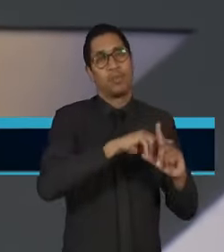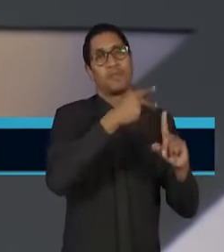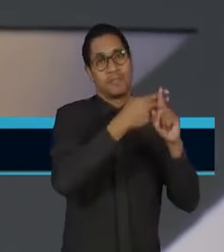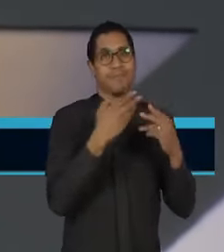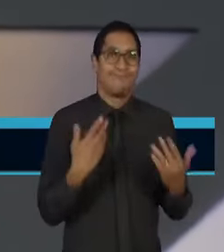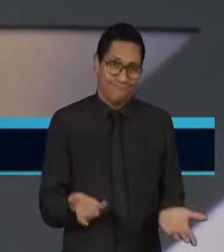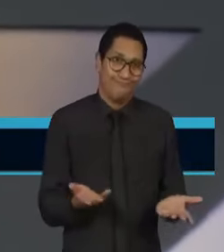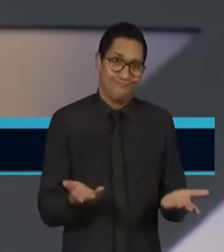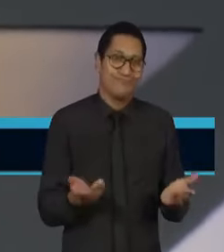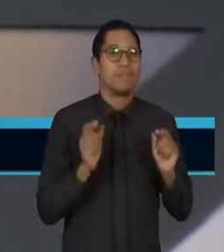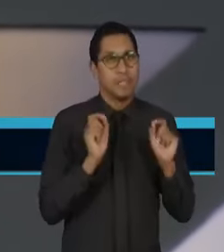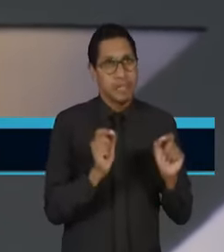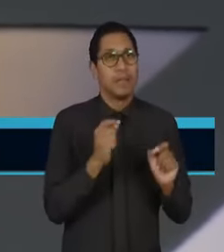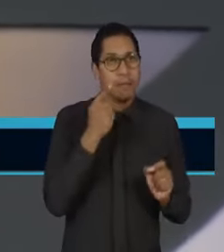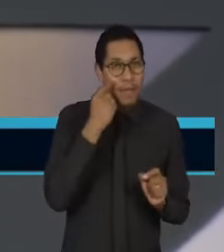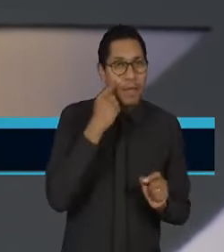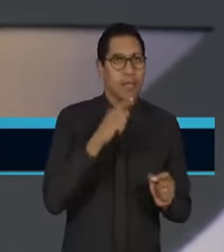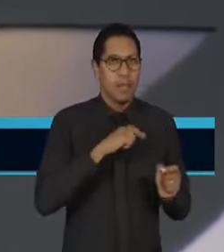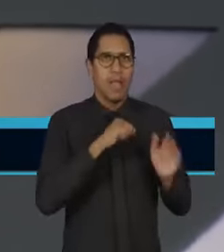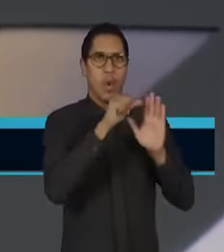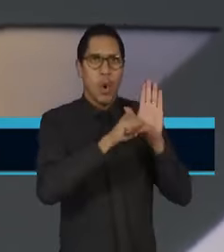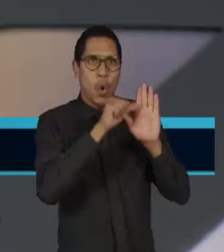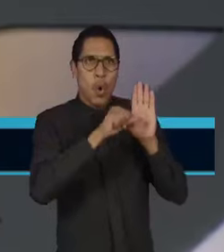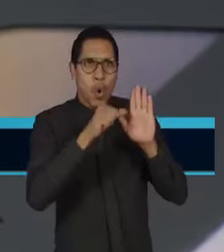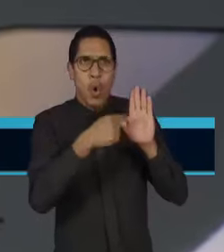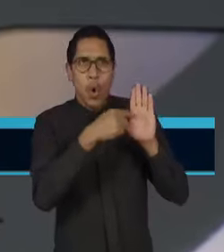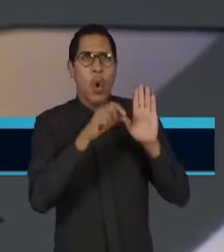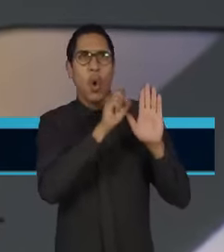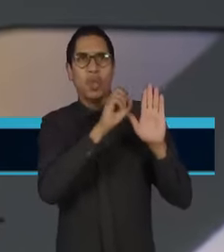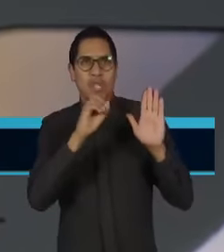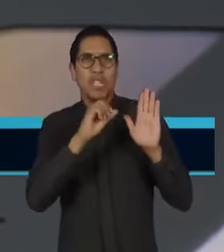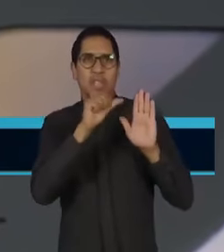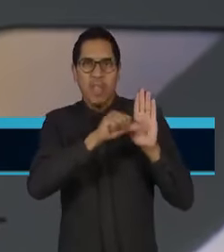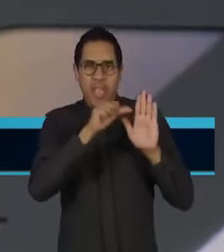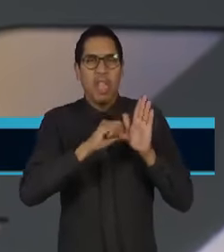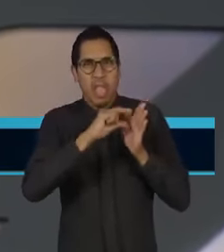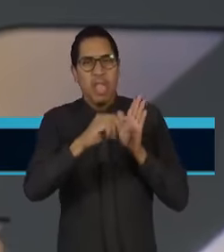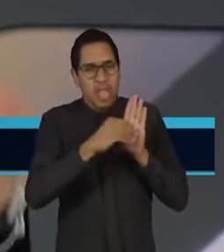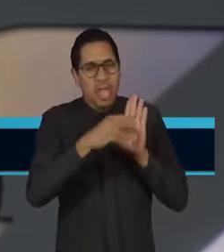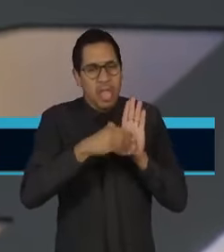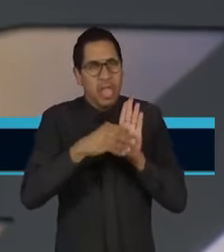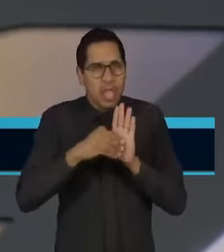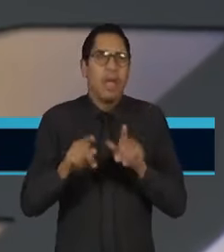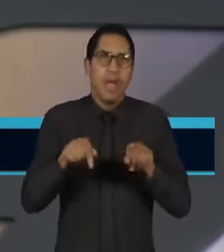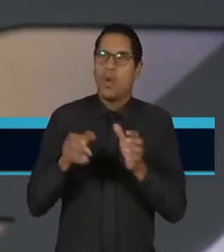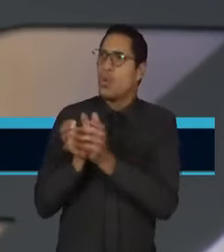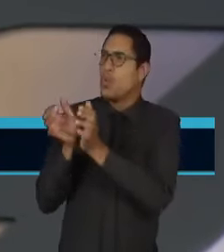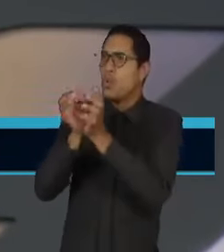estamos vendo das 800 emendas, é uma corrida, é uma batalha de setores econômicos